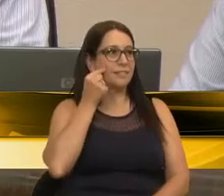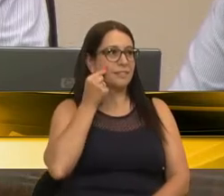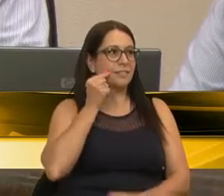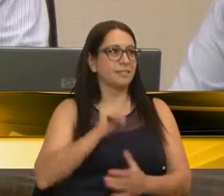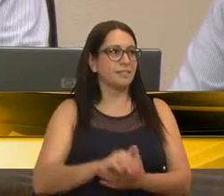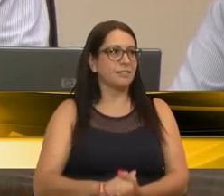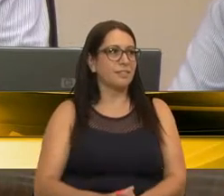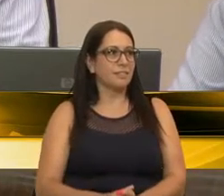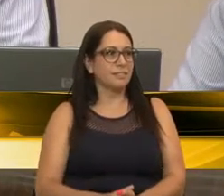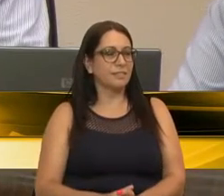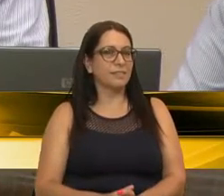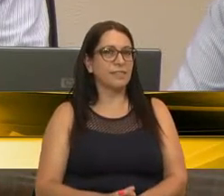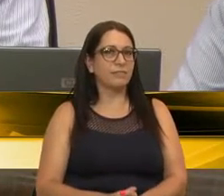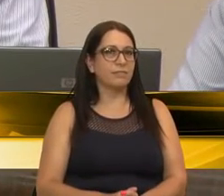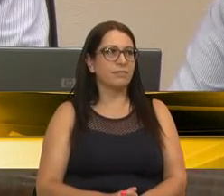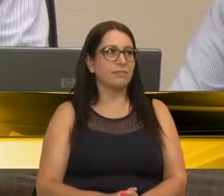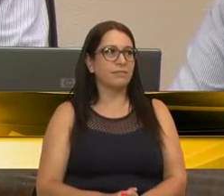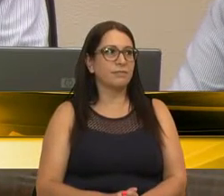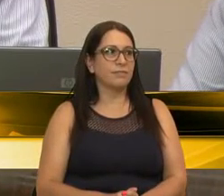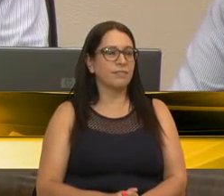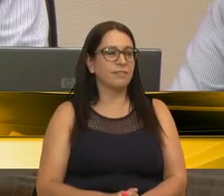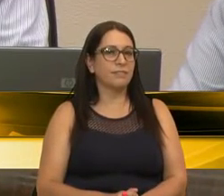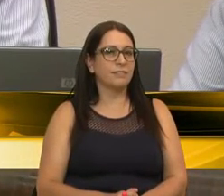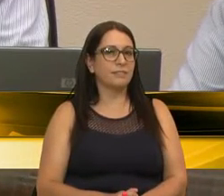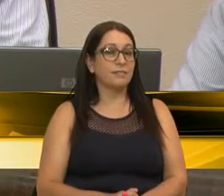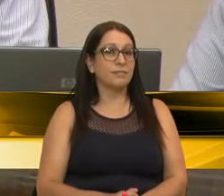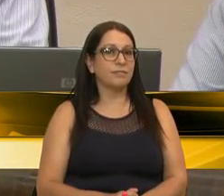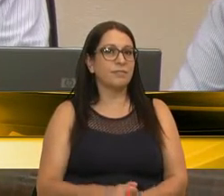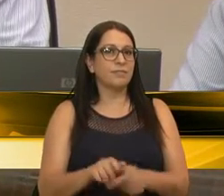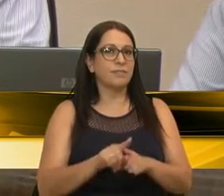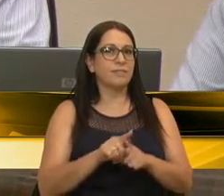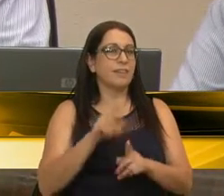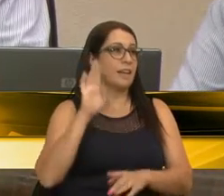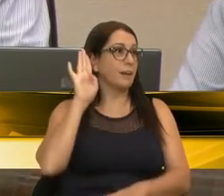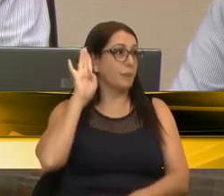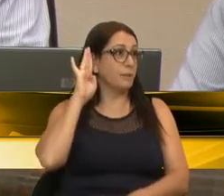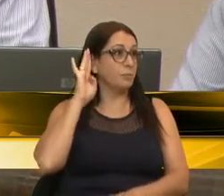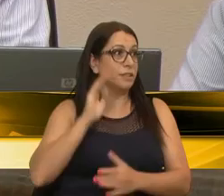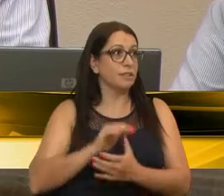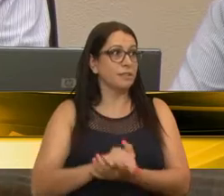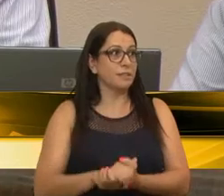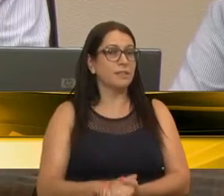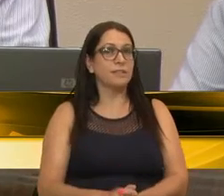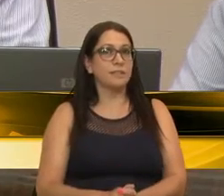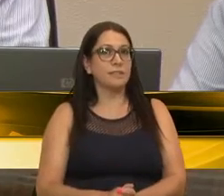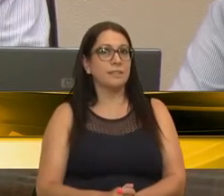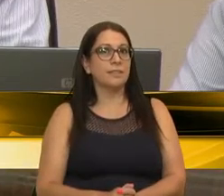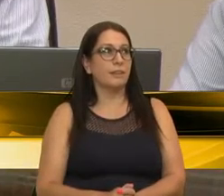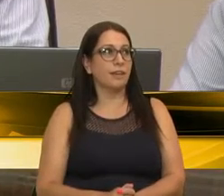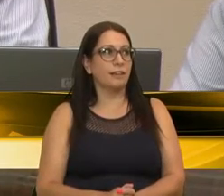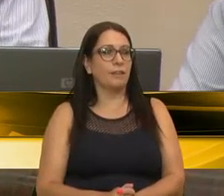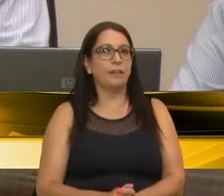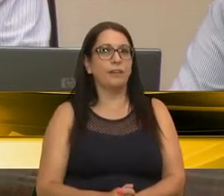não. Tomé. Vereador Tomé vota não. Vota não.